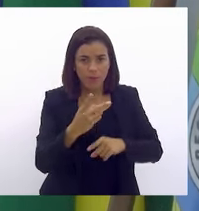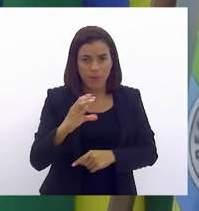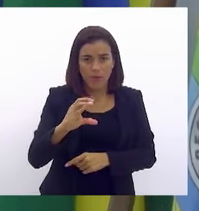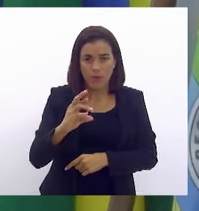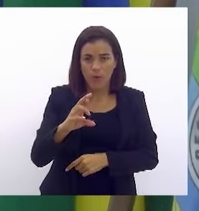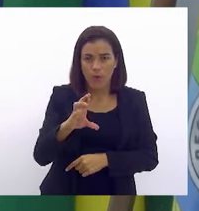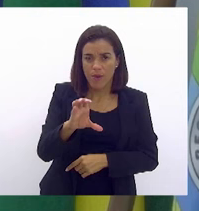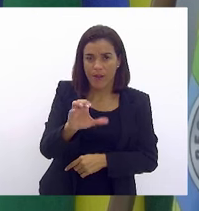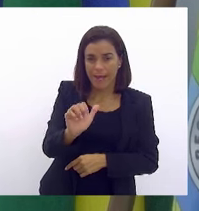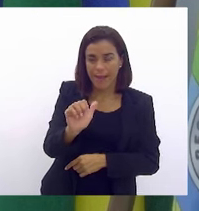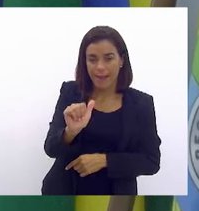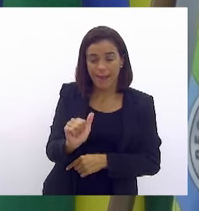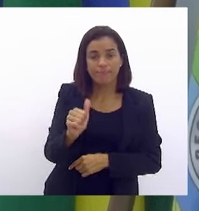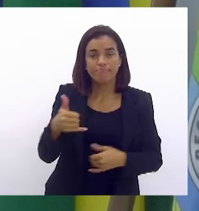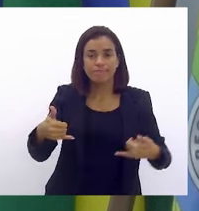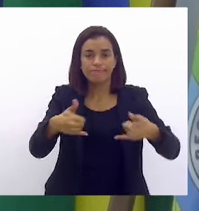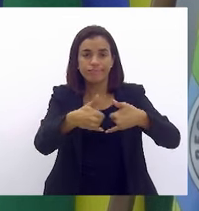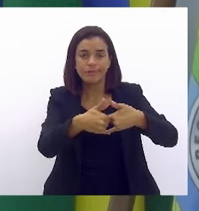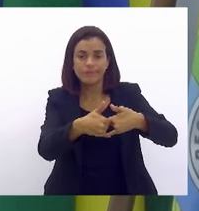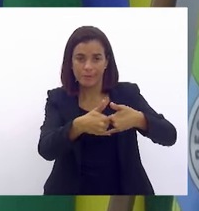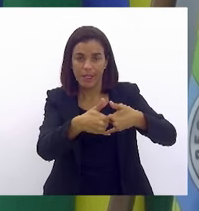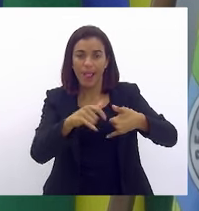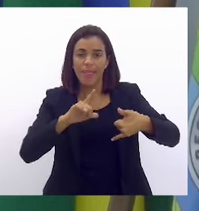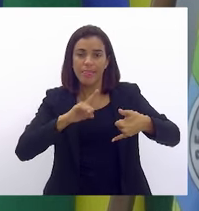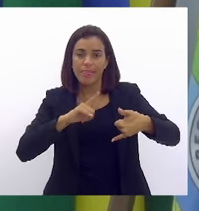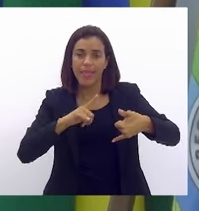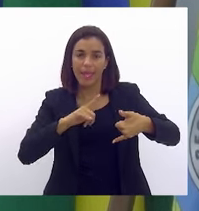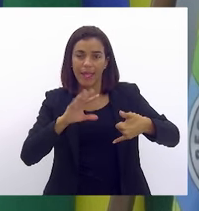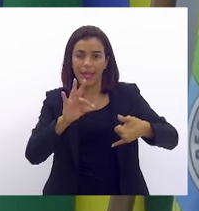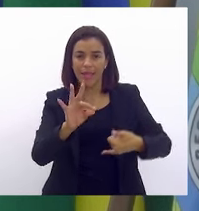você entrar no telefone do CREA, tem um Telecrea